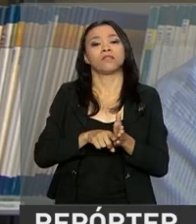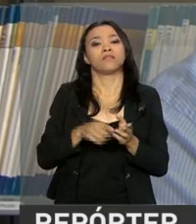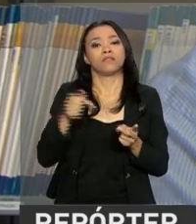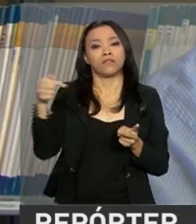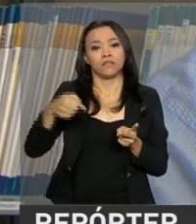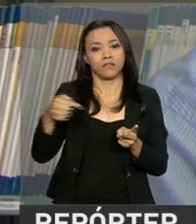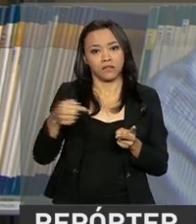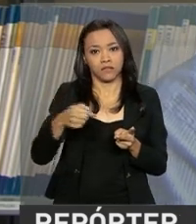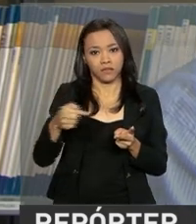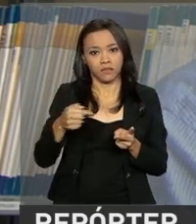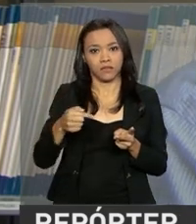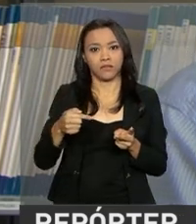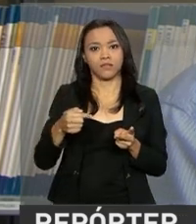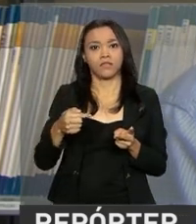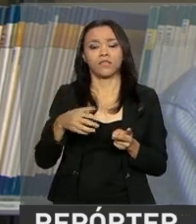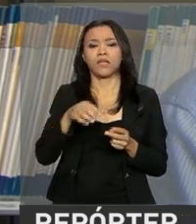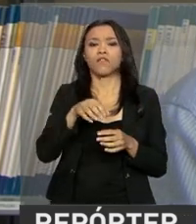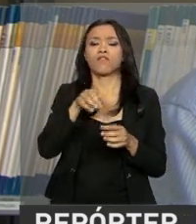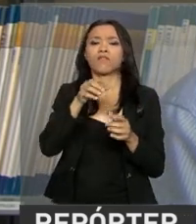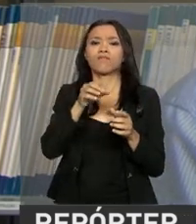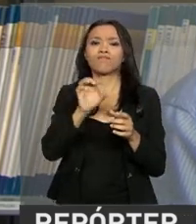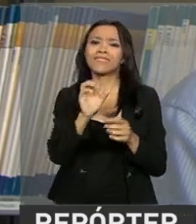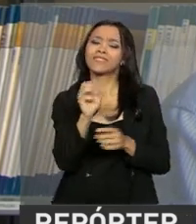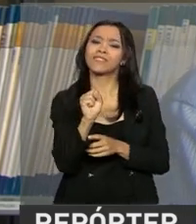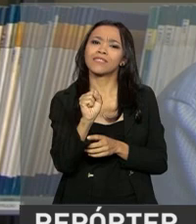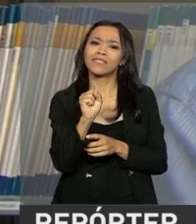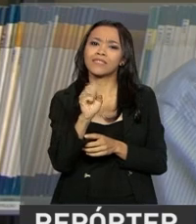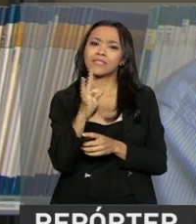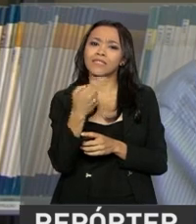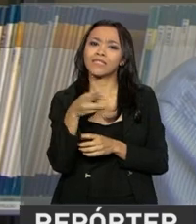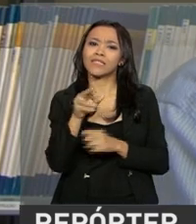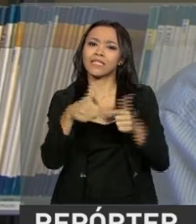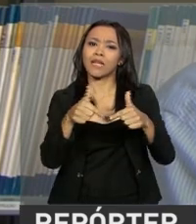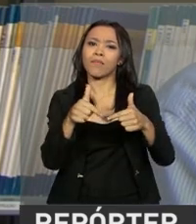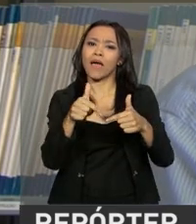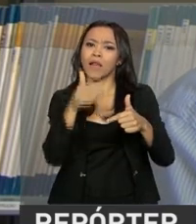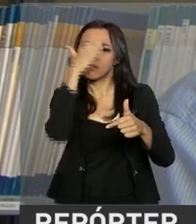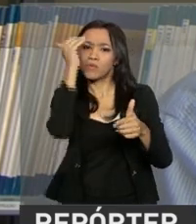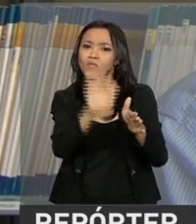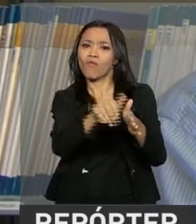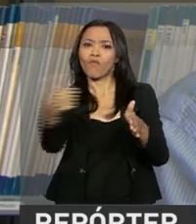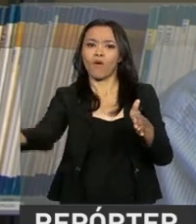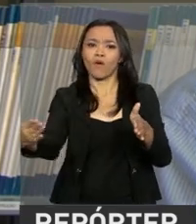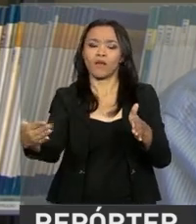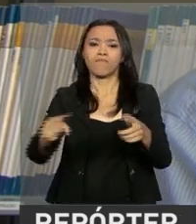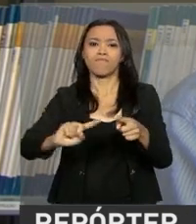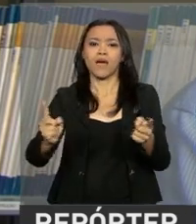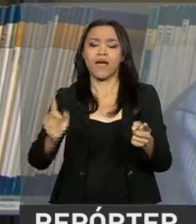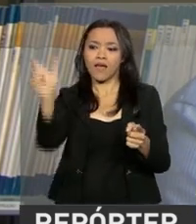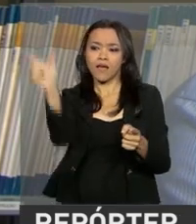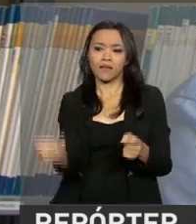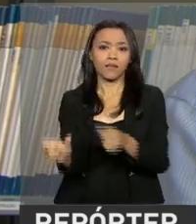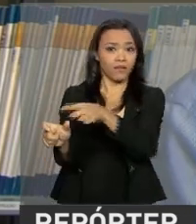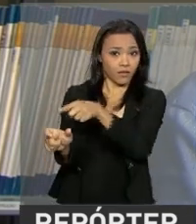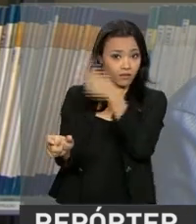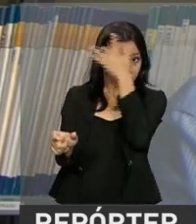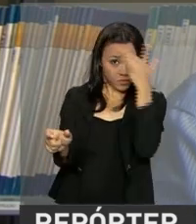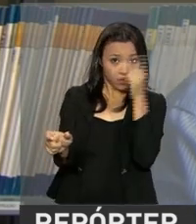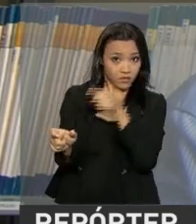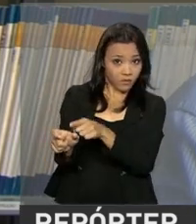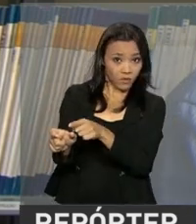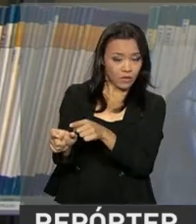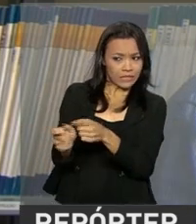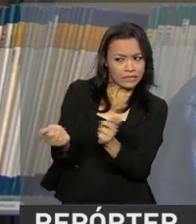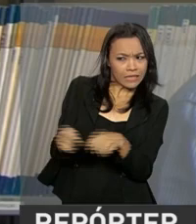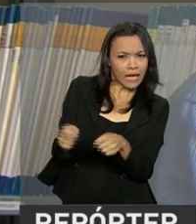nessa força de trabalho subutilizada aquelas pessoas que estão fora da força de trabalho mas que é detectado